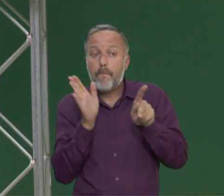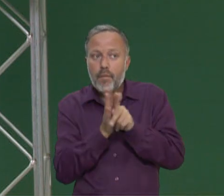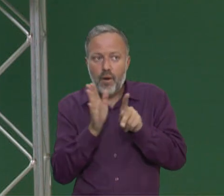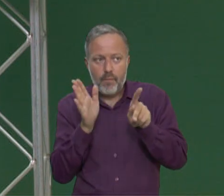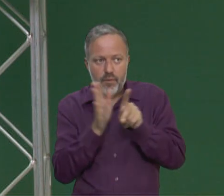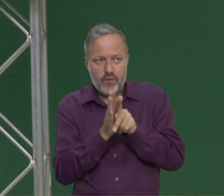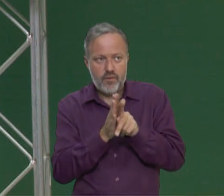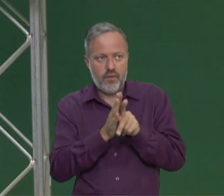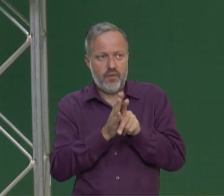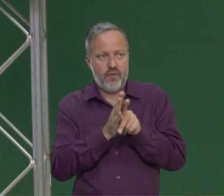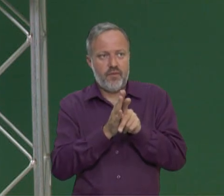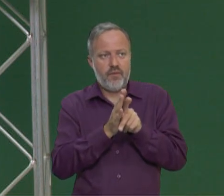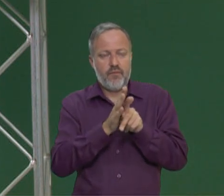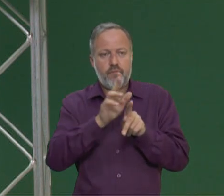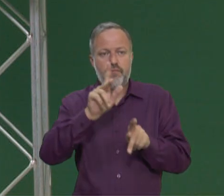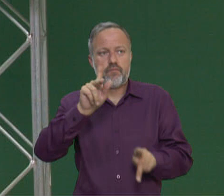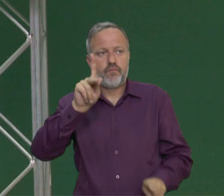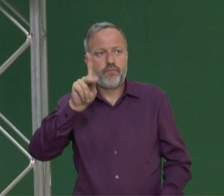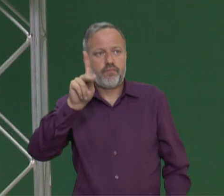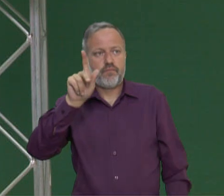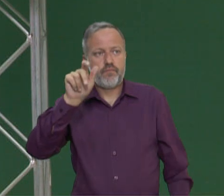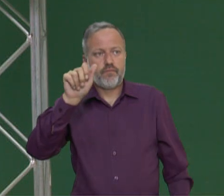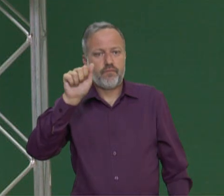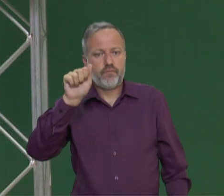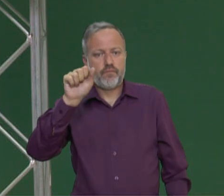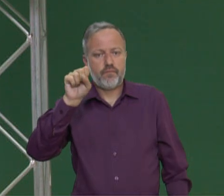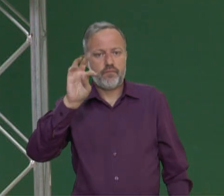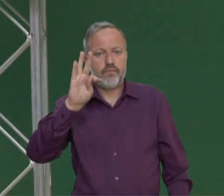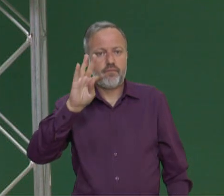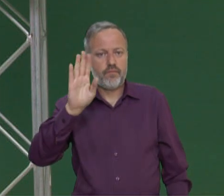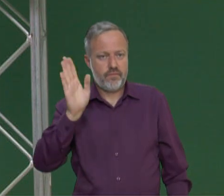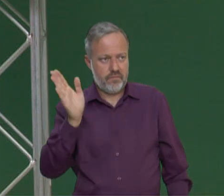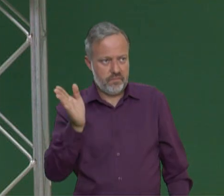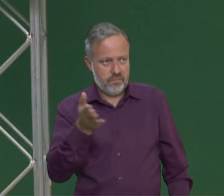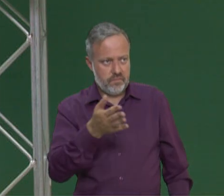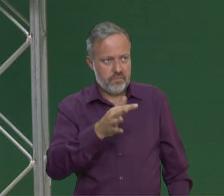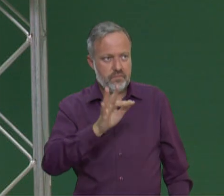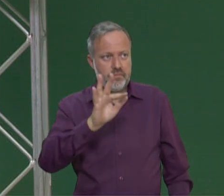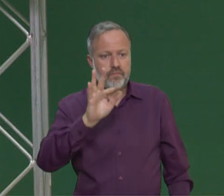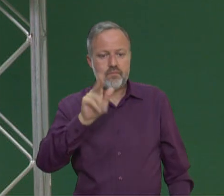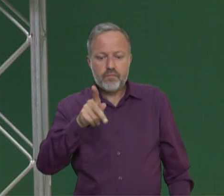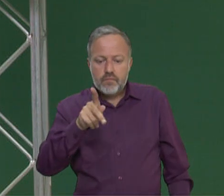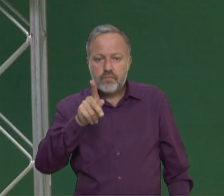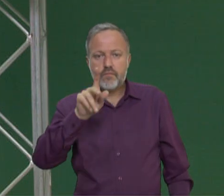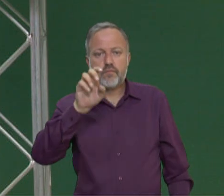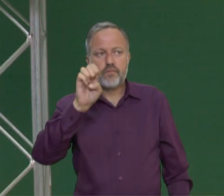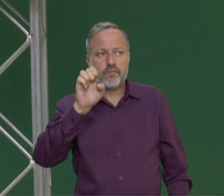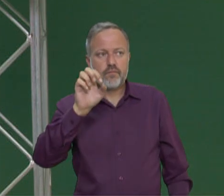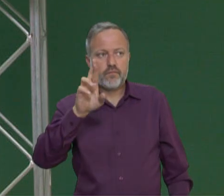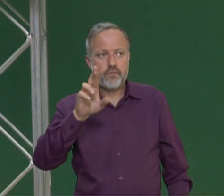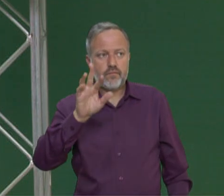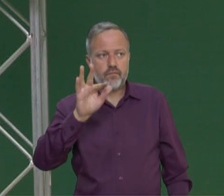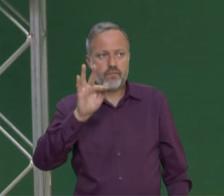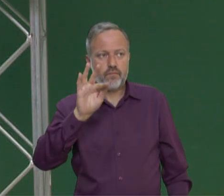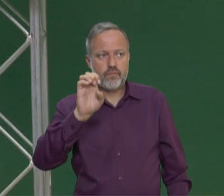A gente sempre pensa assim, enquanto no português você tem que prestar muita atenção na entonação,